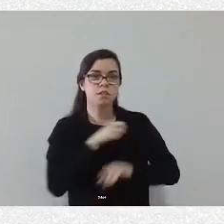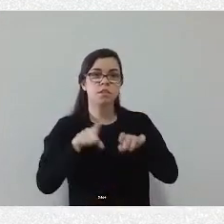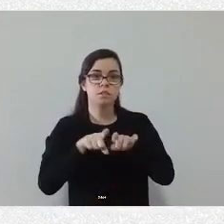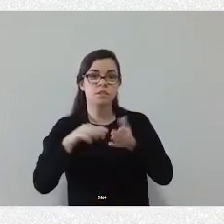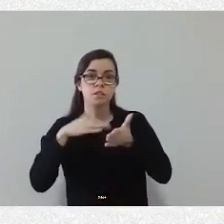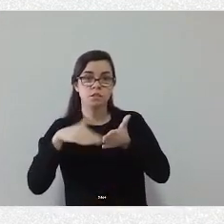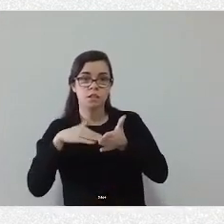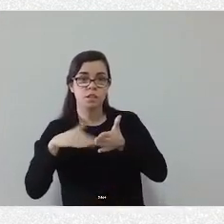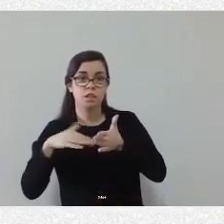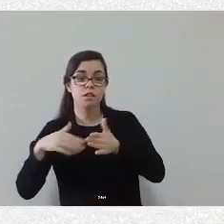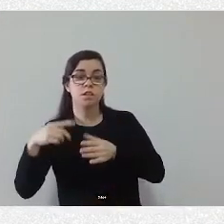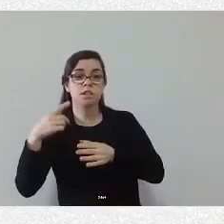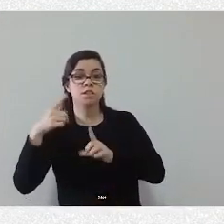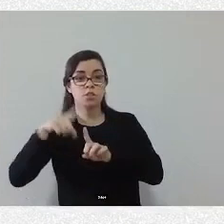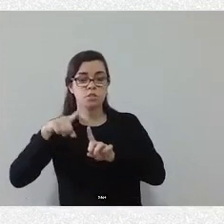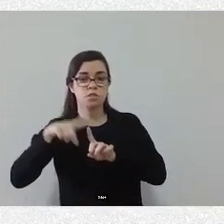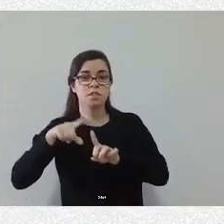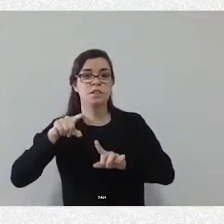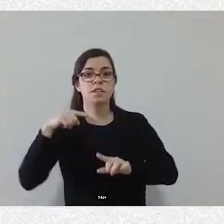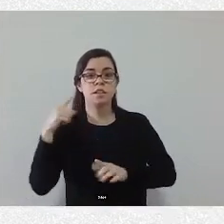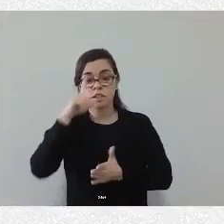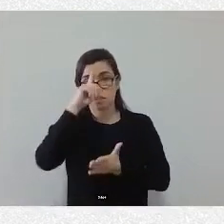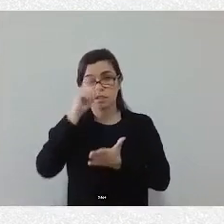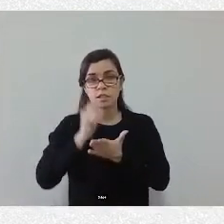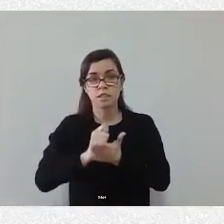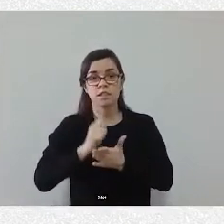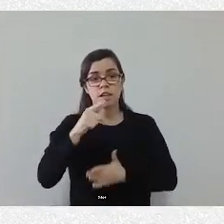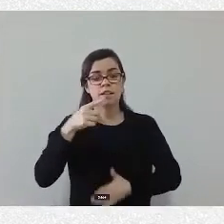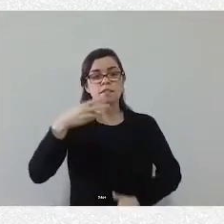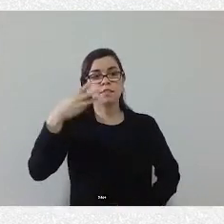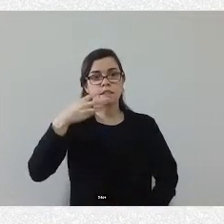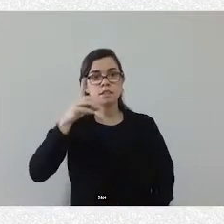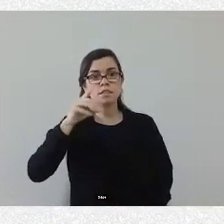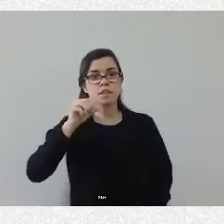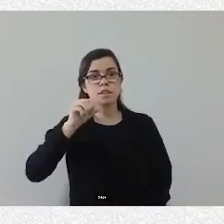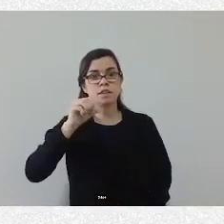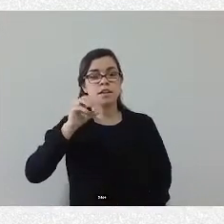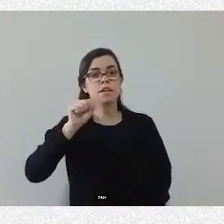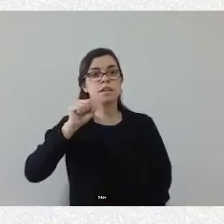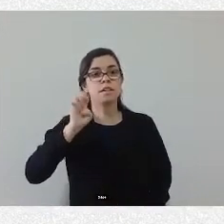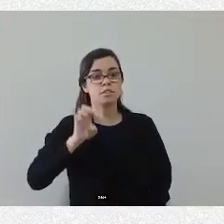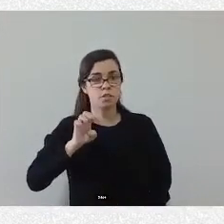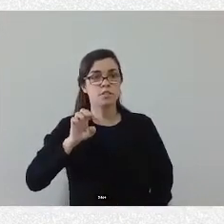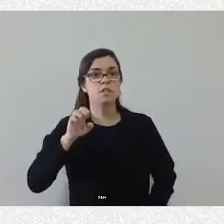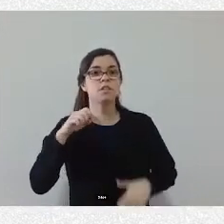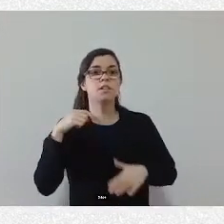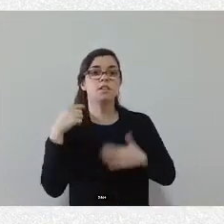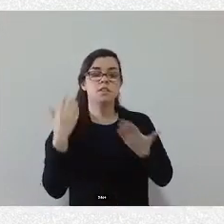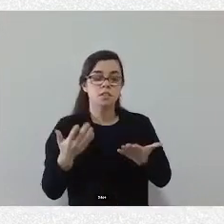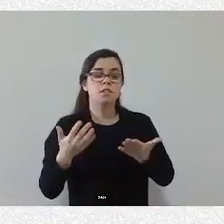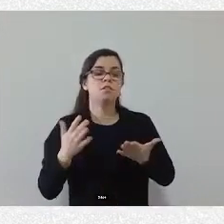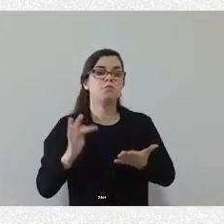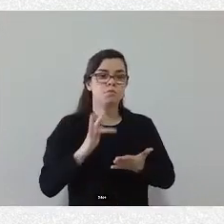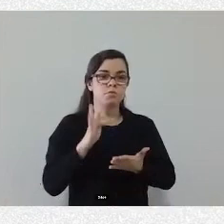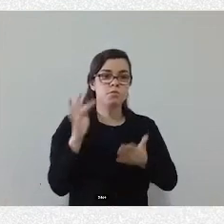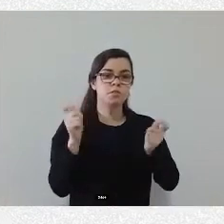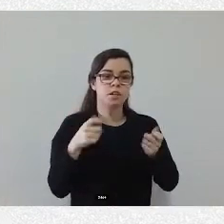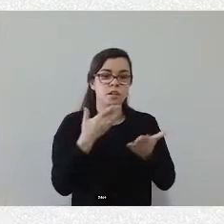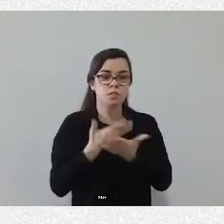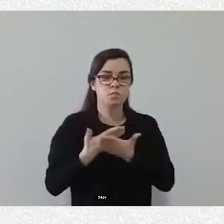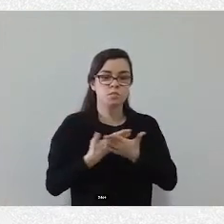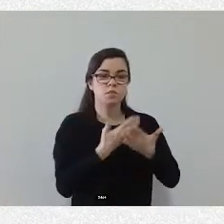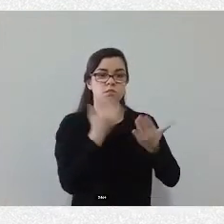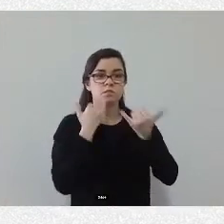dose, se for a rotina, a prática essa, consequentemente o estudo vai capturar esse dado e vai conseguir, né, gerar